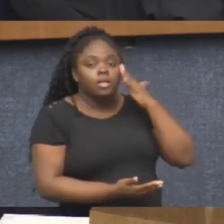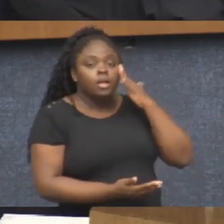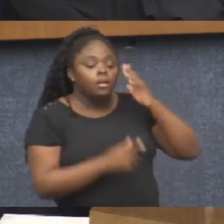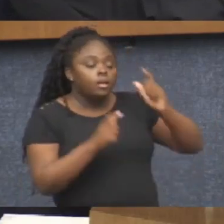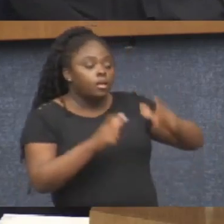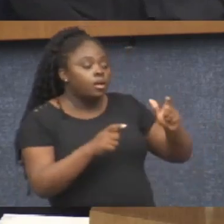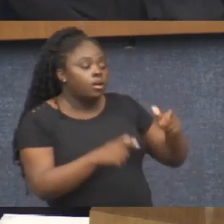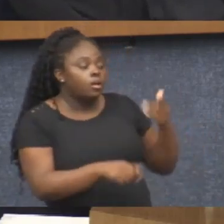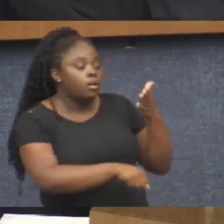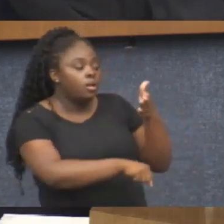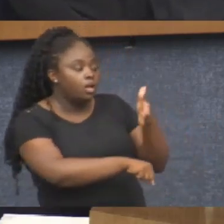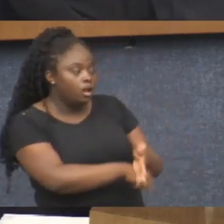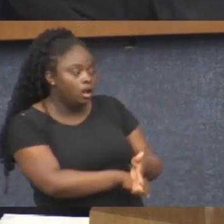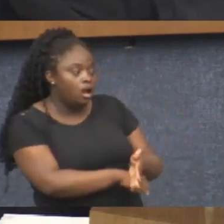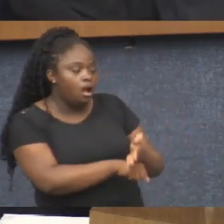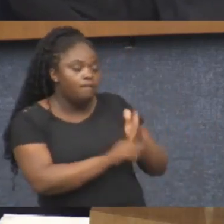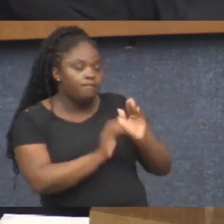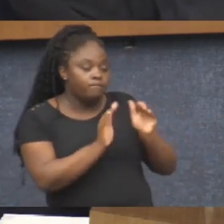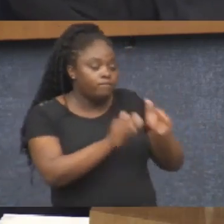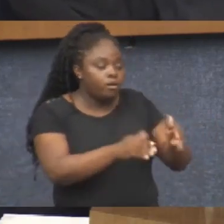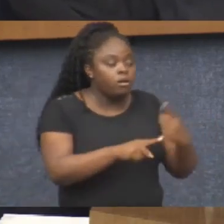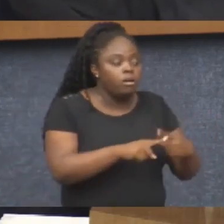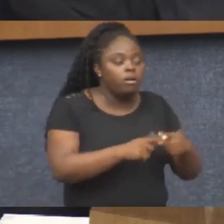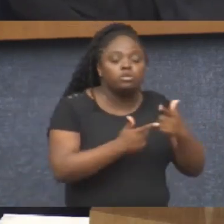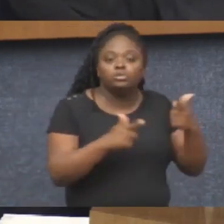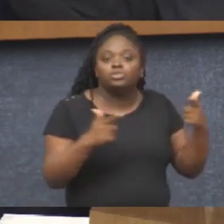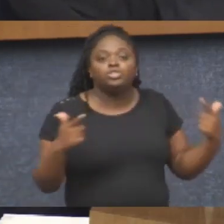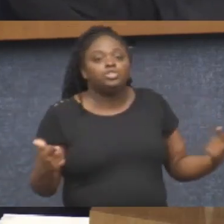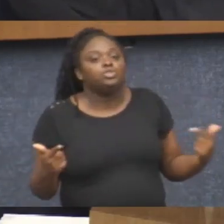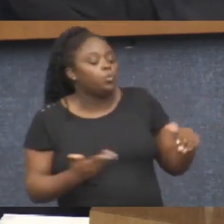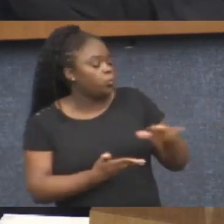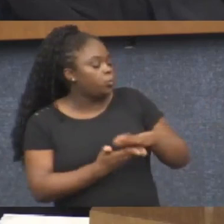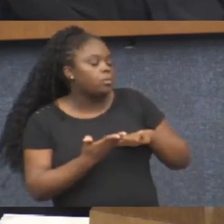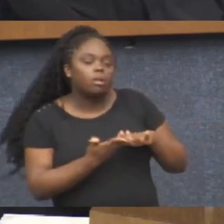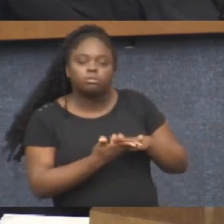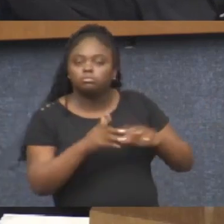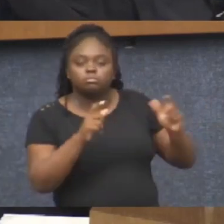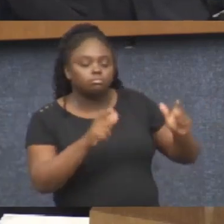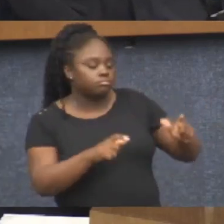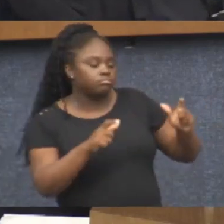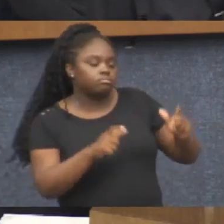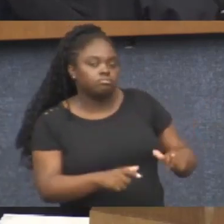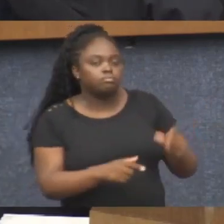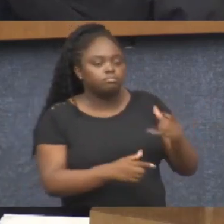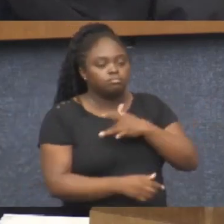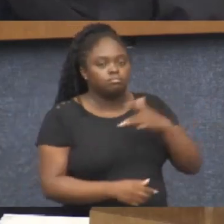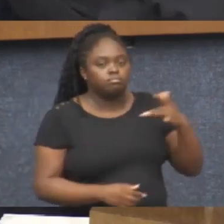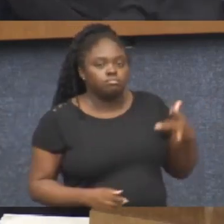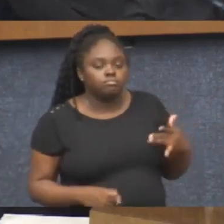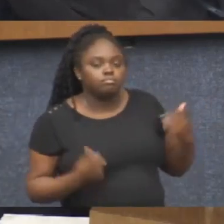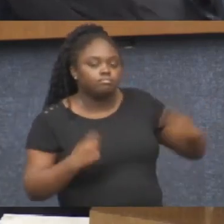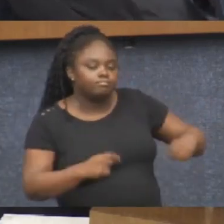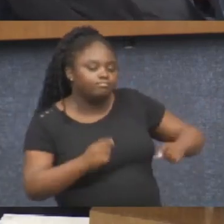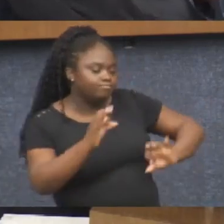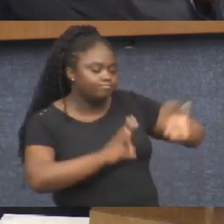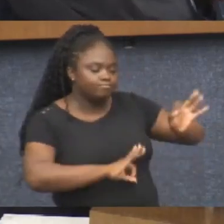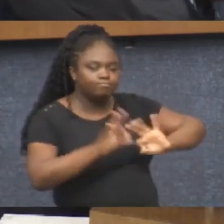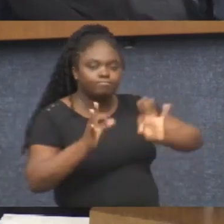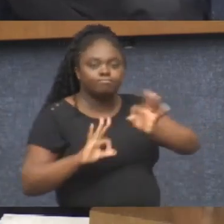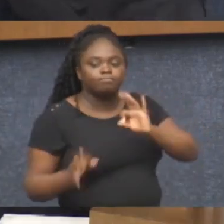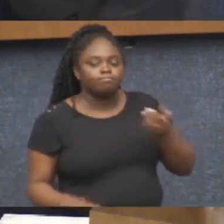nós estamos inseridos, fechar os olhos, fingir que não tinha nenhuma unidade básica de saúde, redesenhar o nosso território. Então, a gente fez um planejamento